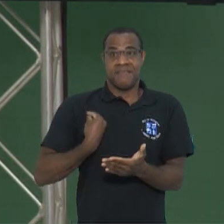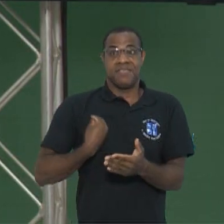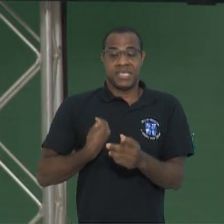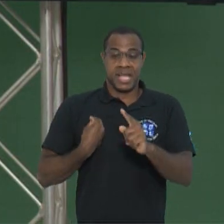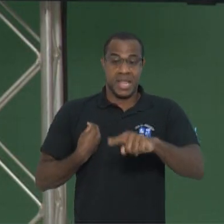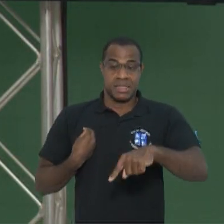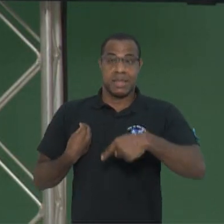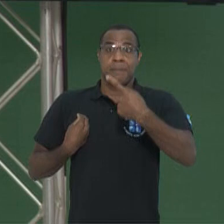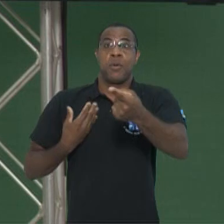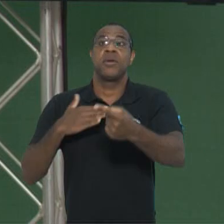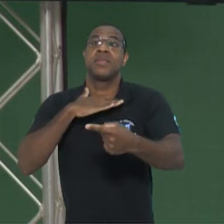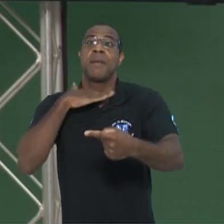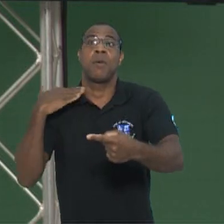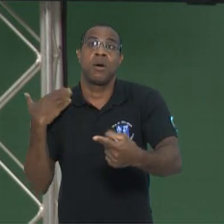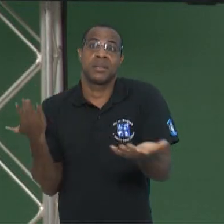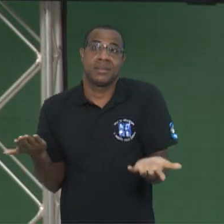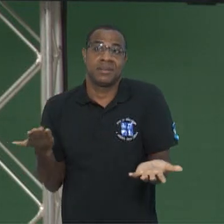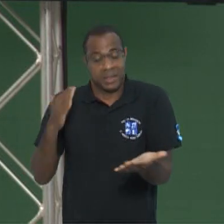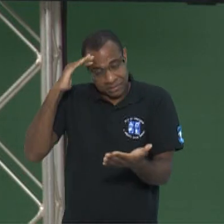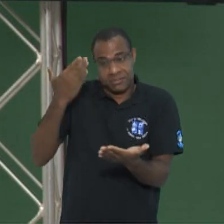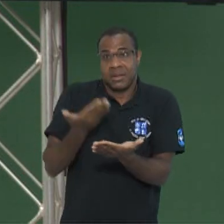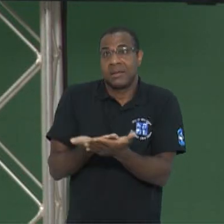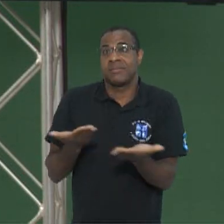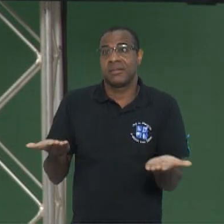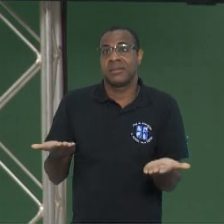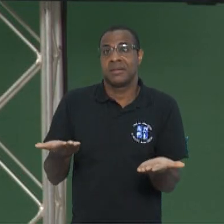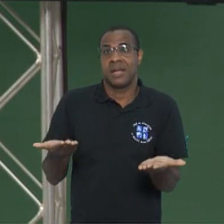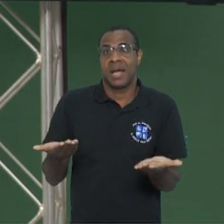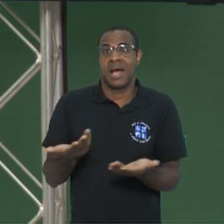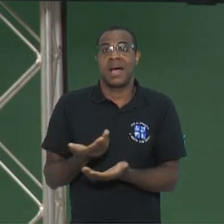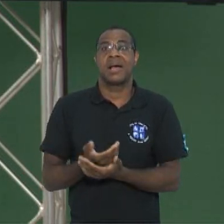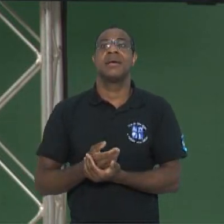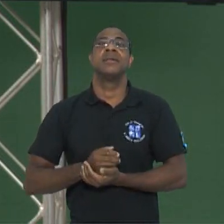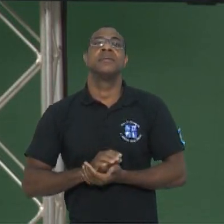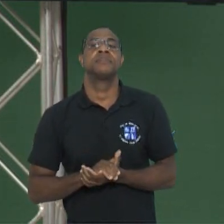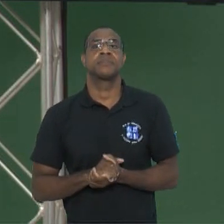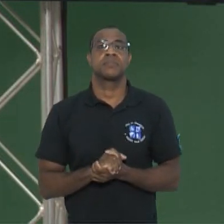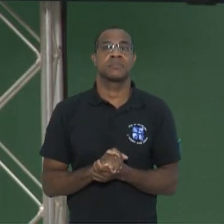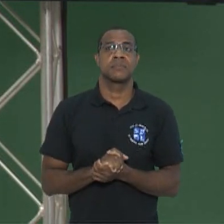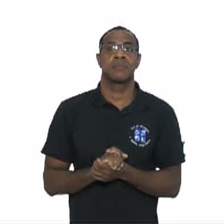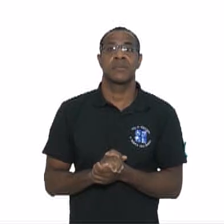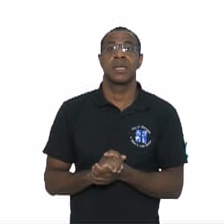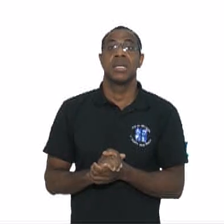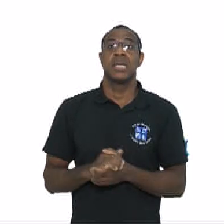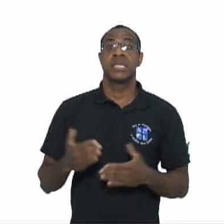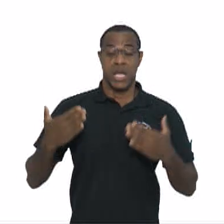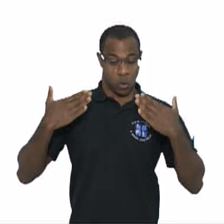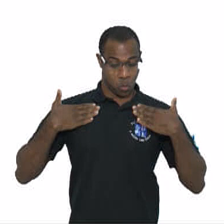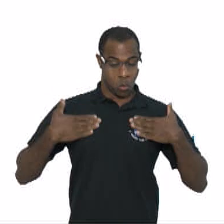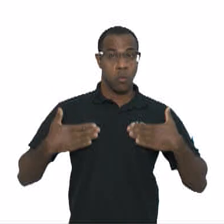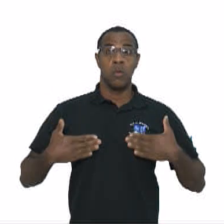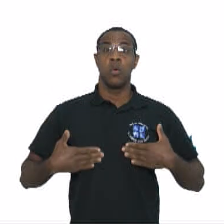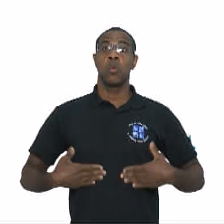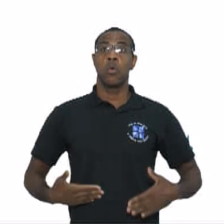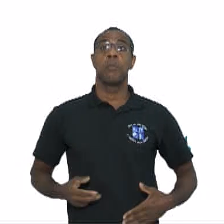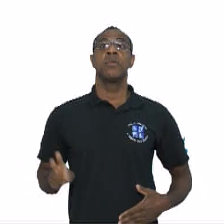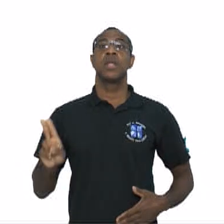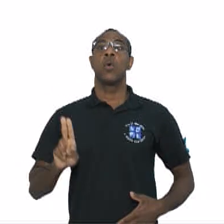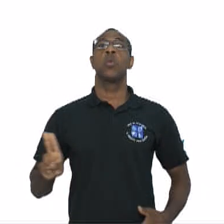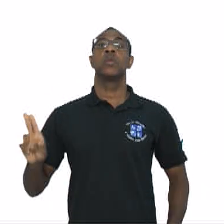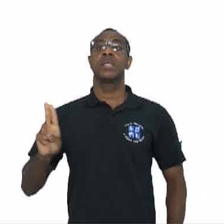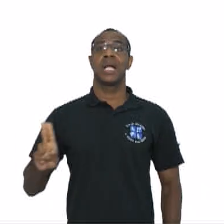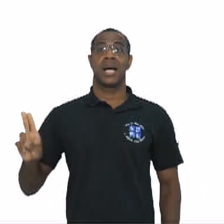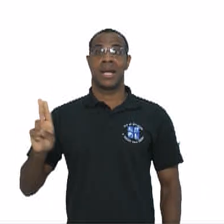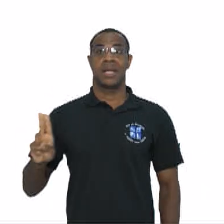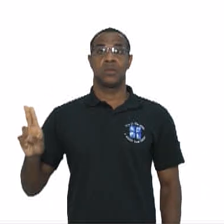aspas, viver, olha o trocadilho, eternamente no mundo dos mortos. E que o corpo seria usado,